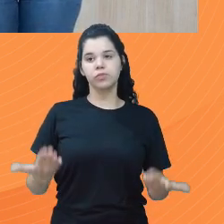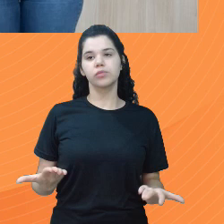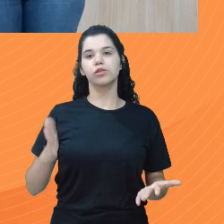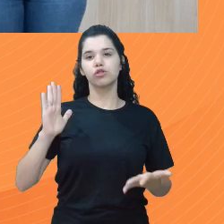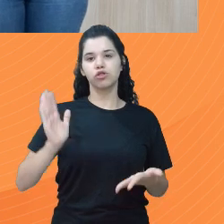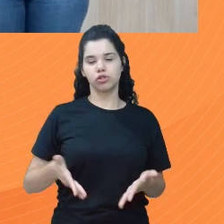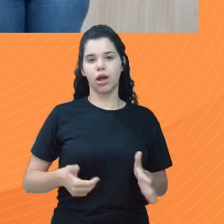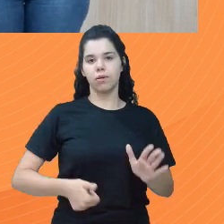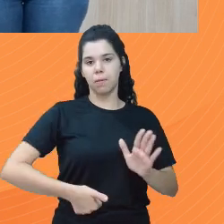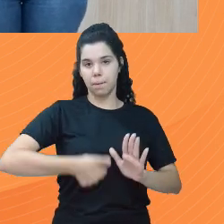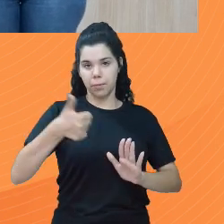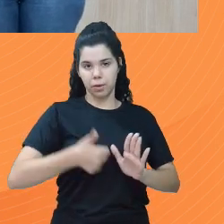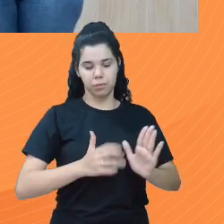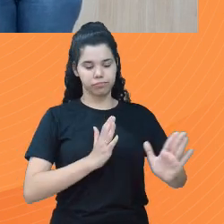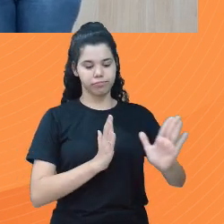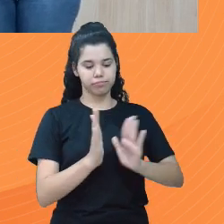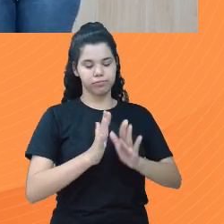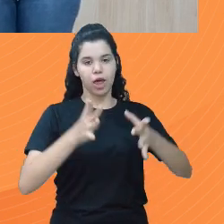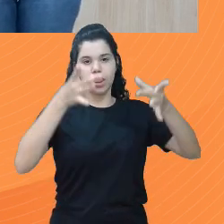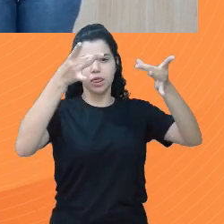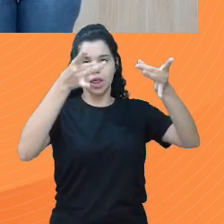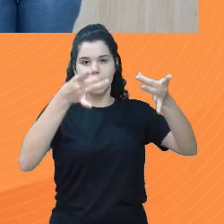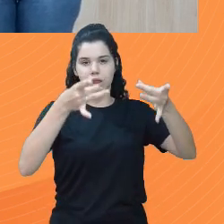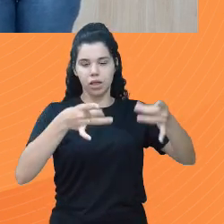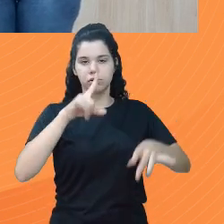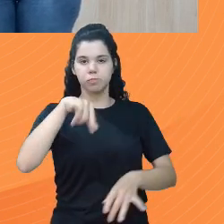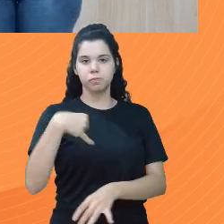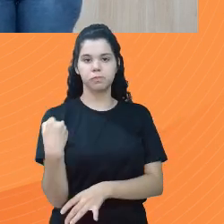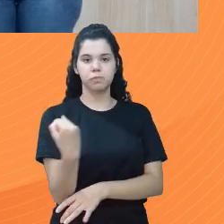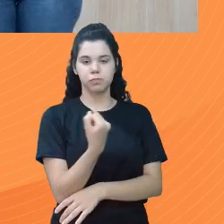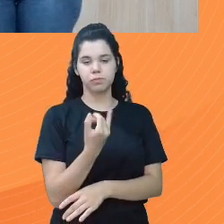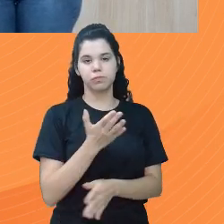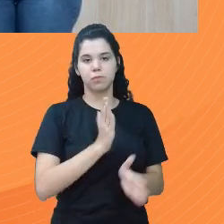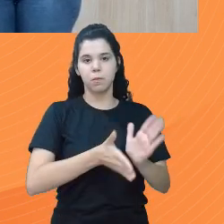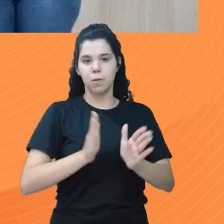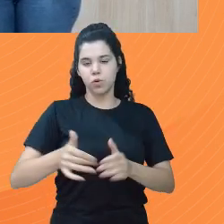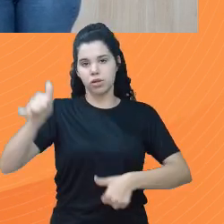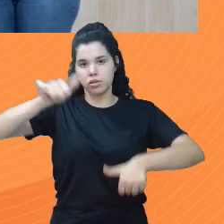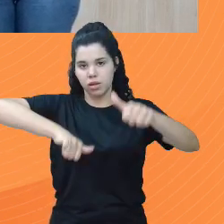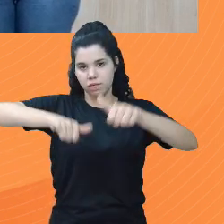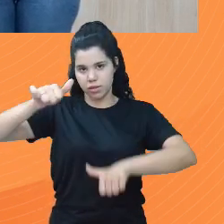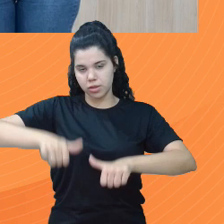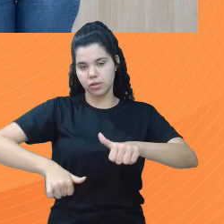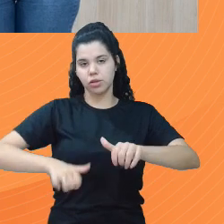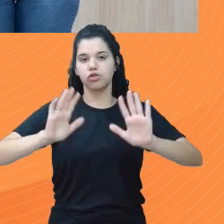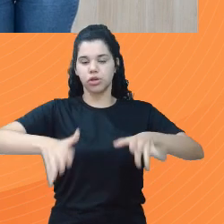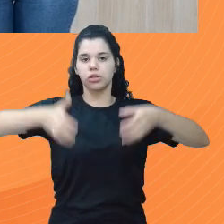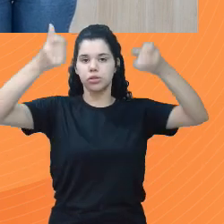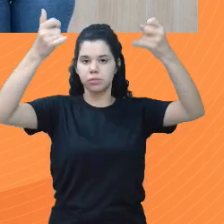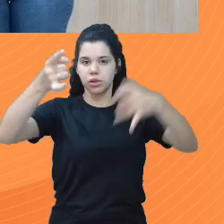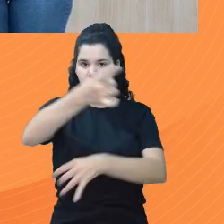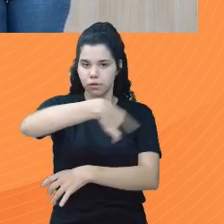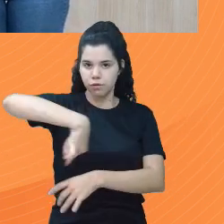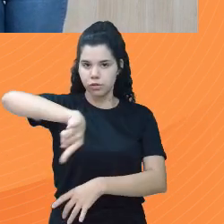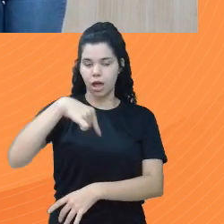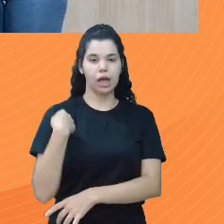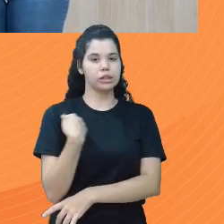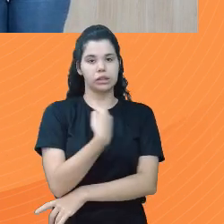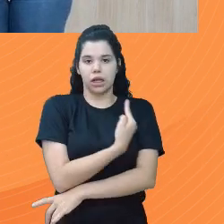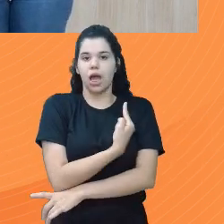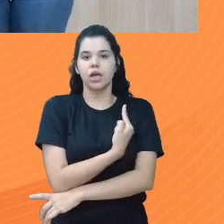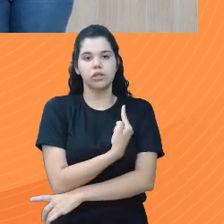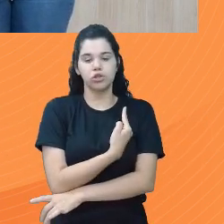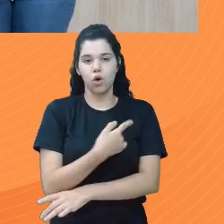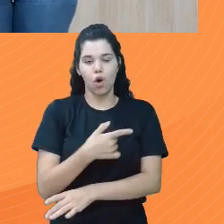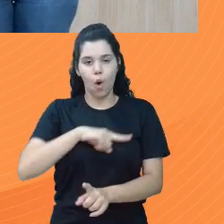pensamos nesse primeiro momento, nesses detalhes importantes do processo de avaliação. Né? Como eu havia dito a vocês, nós não estamos aqui